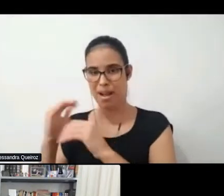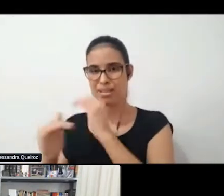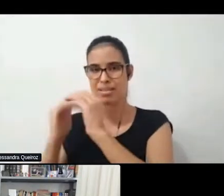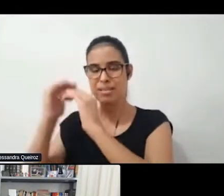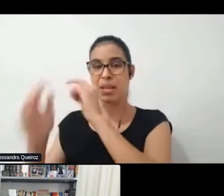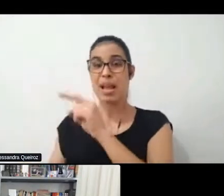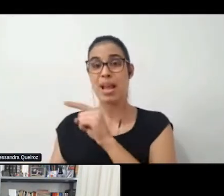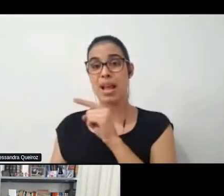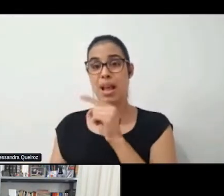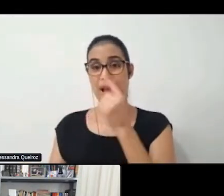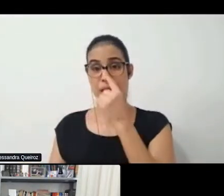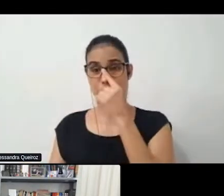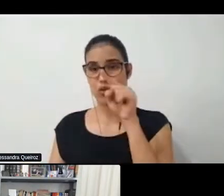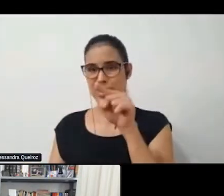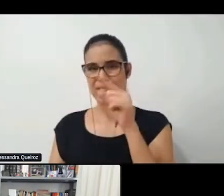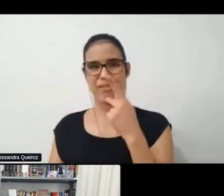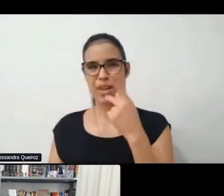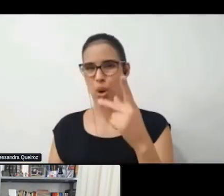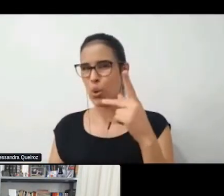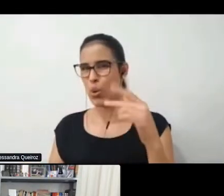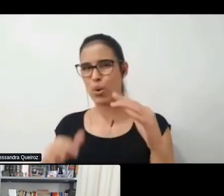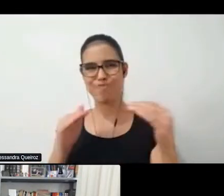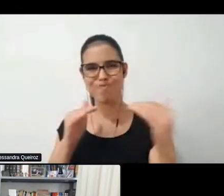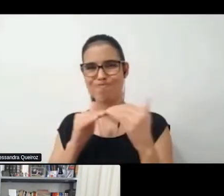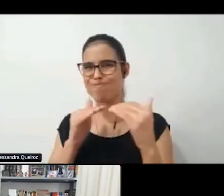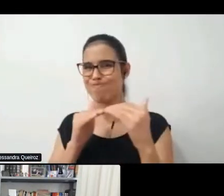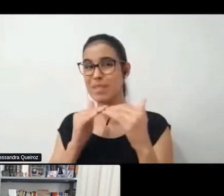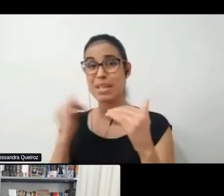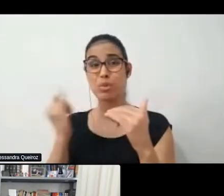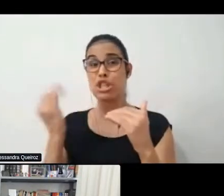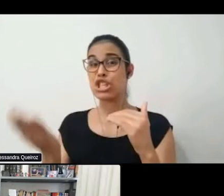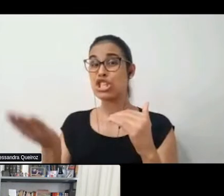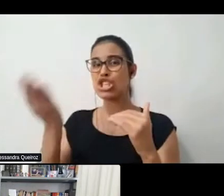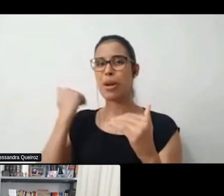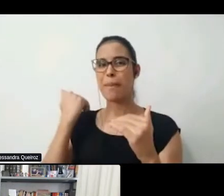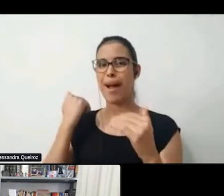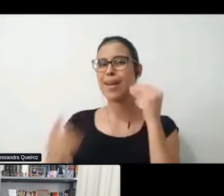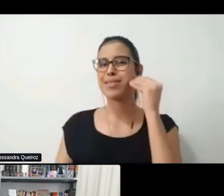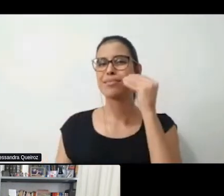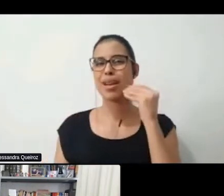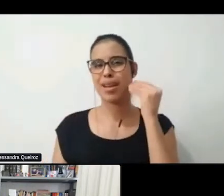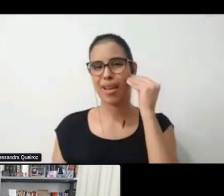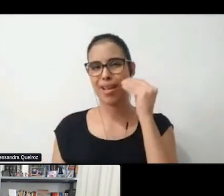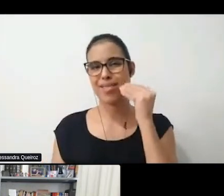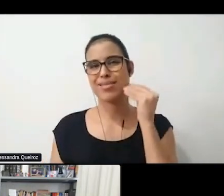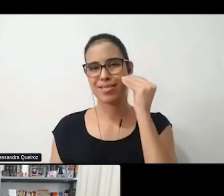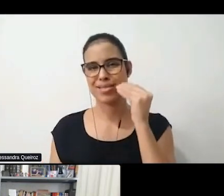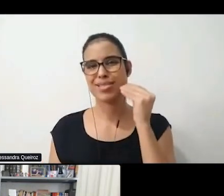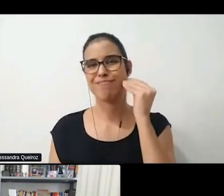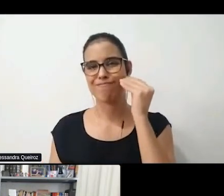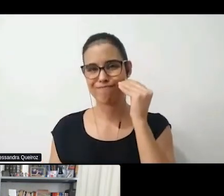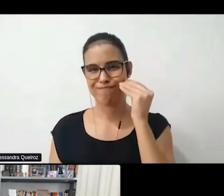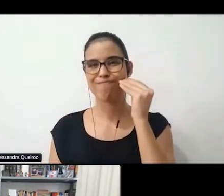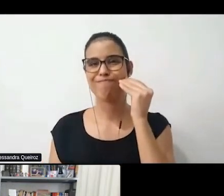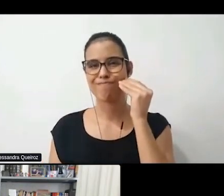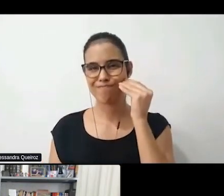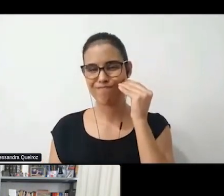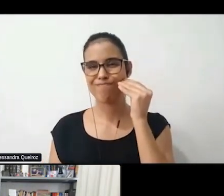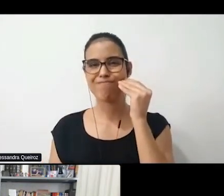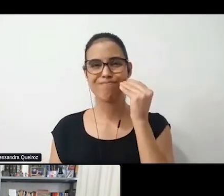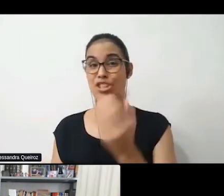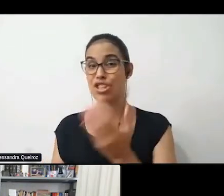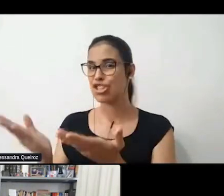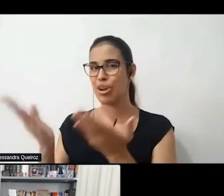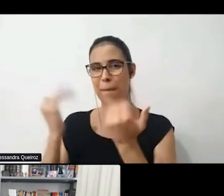sensacional. Fazer uma imersão da experiência do usuário, de uma pessoa com deficiência, eu acho isso sensacional. E eu